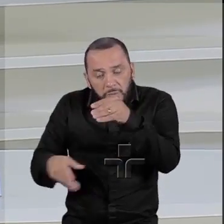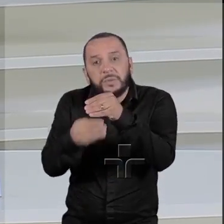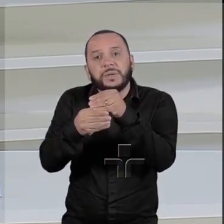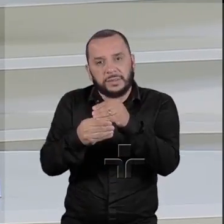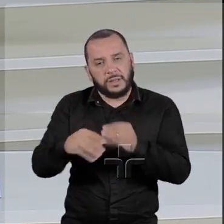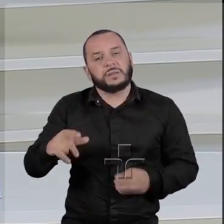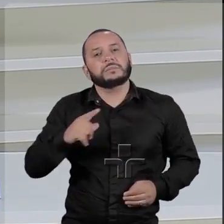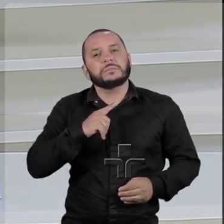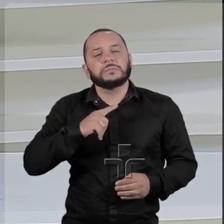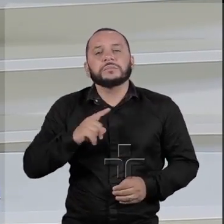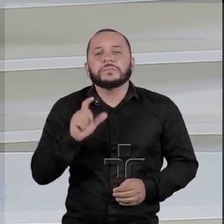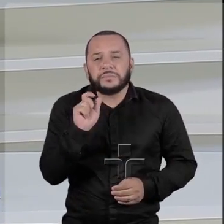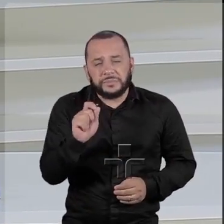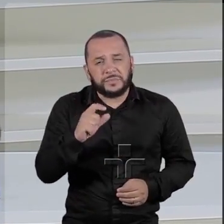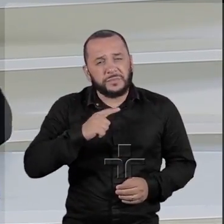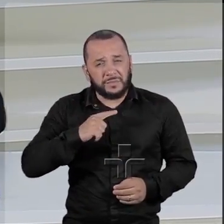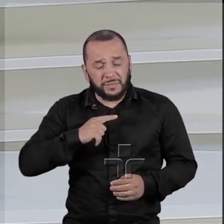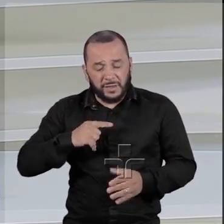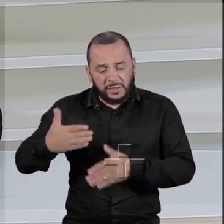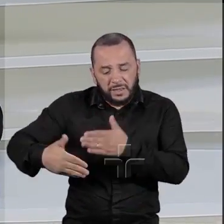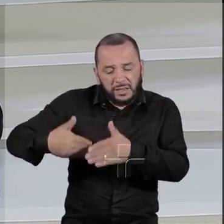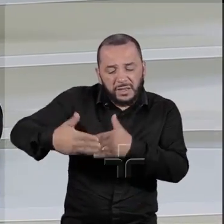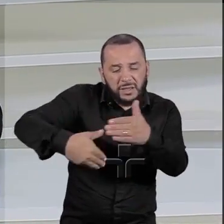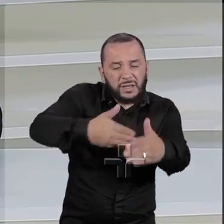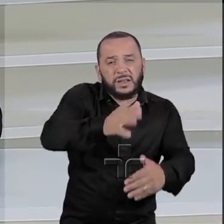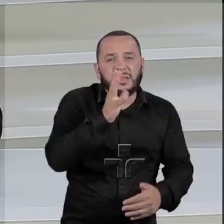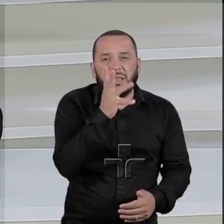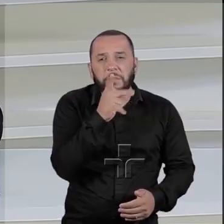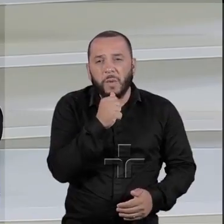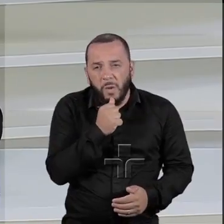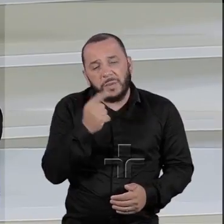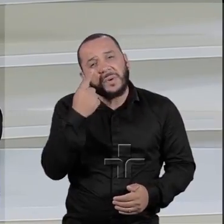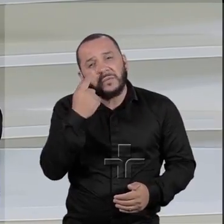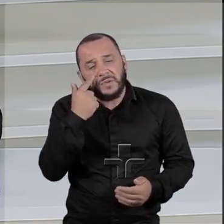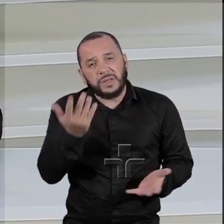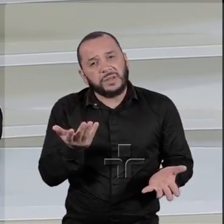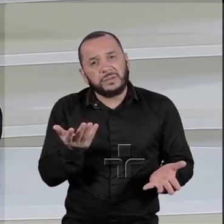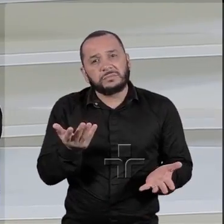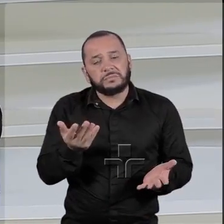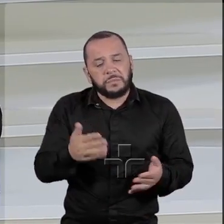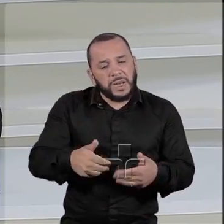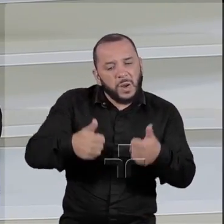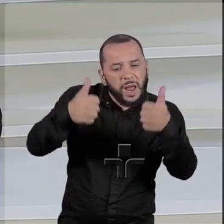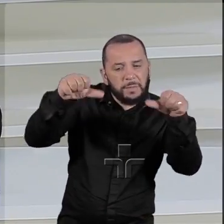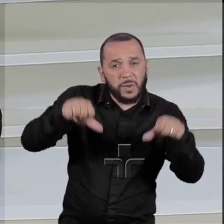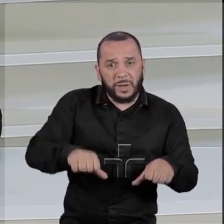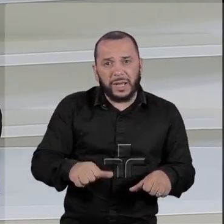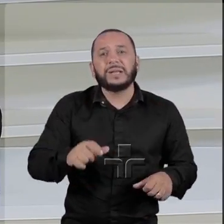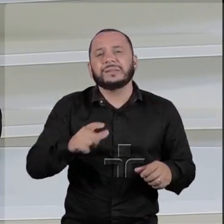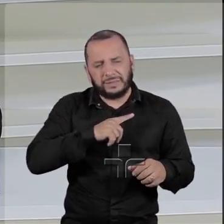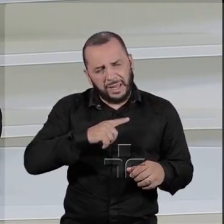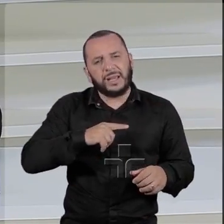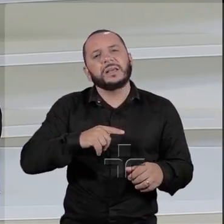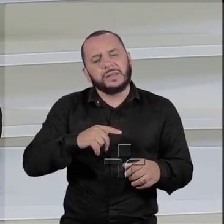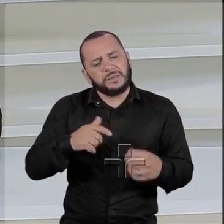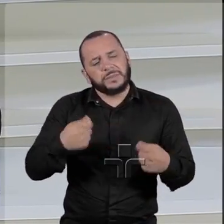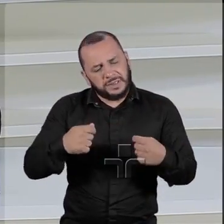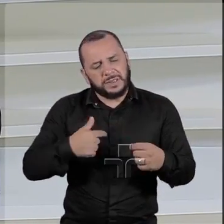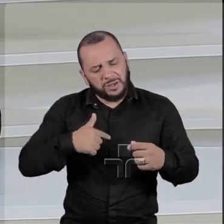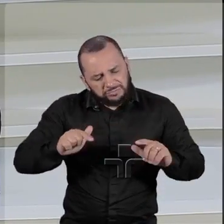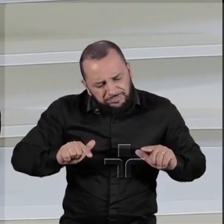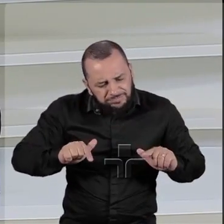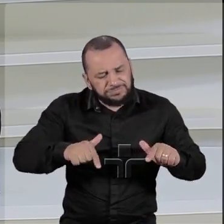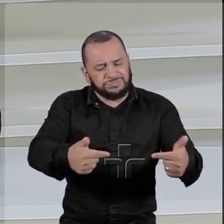cujo resultado demora muito tempo. Há ainda muito o que fazer. Então, são propostas, e eu vi